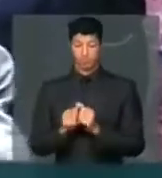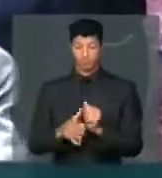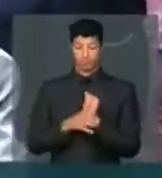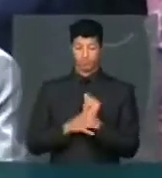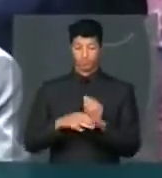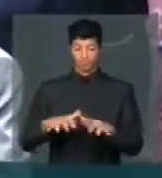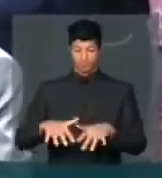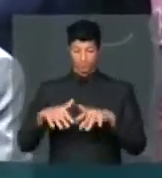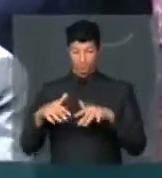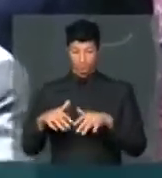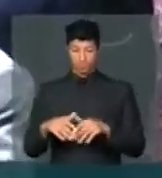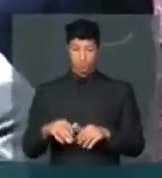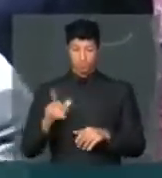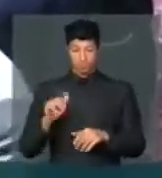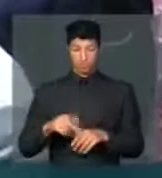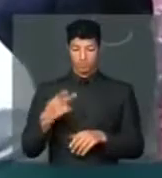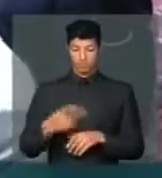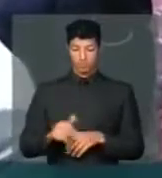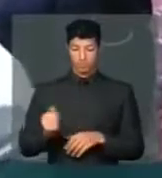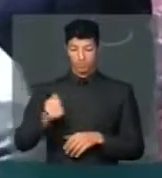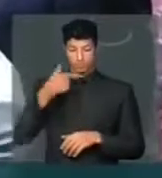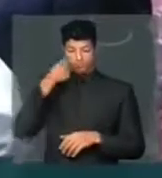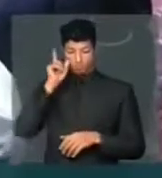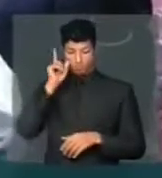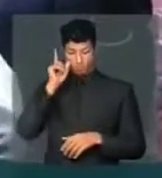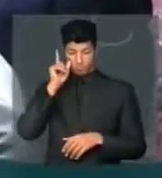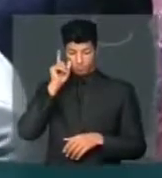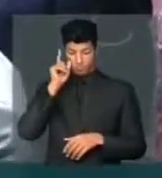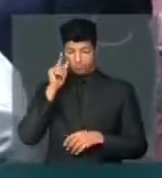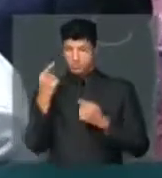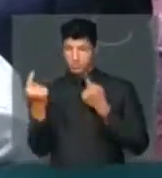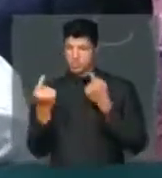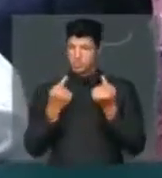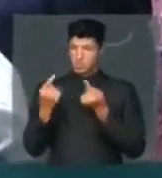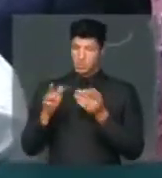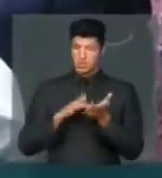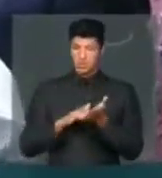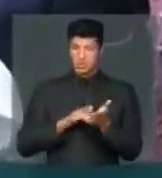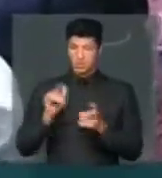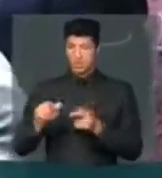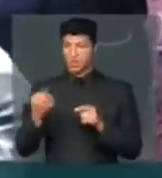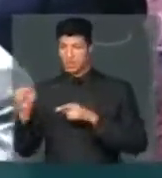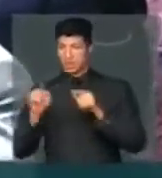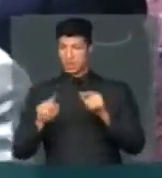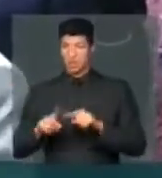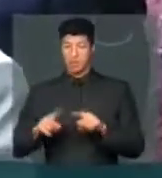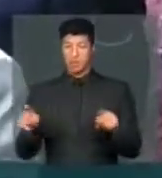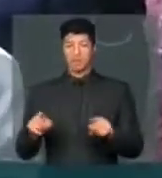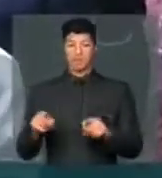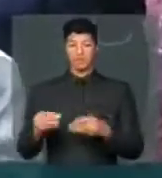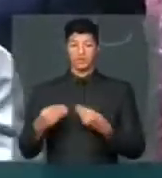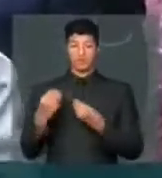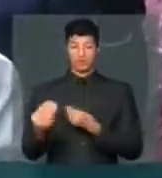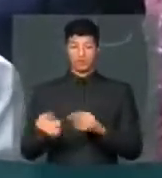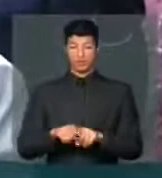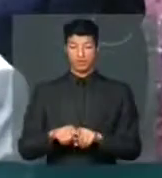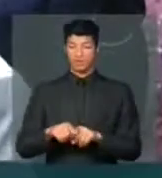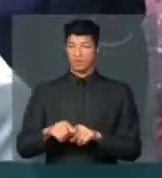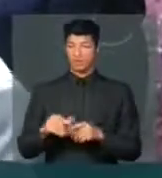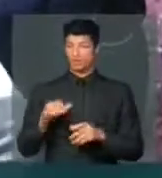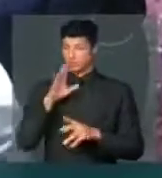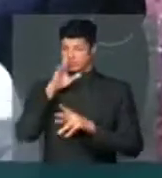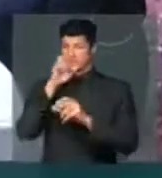galerias vazias, elas que ontem, uma outra demasia aqui e ali, mas deram